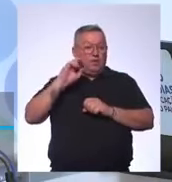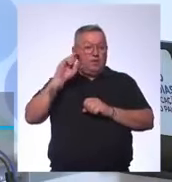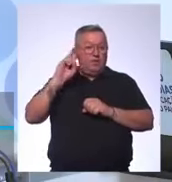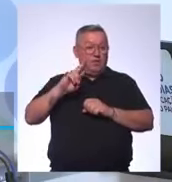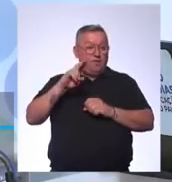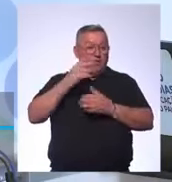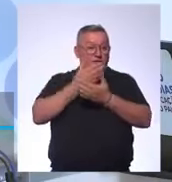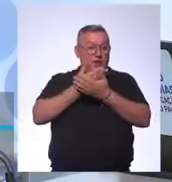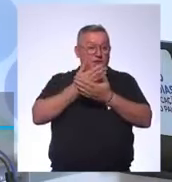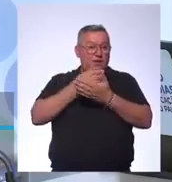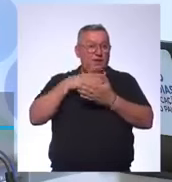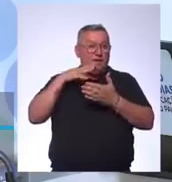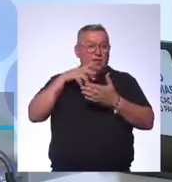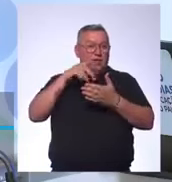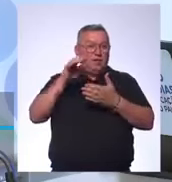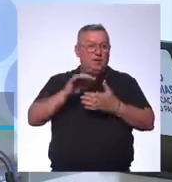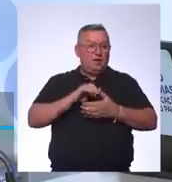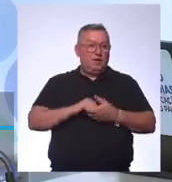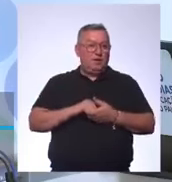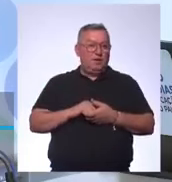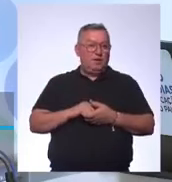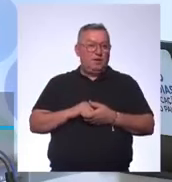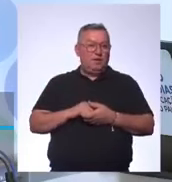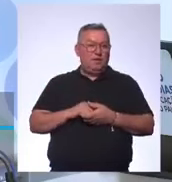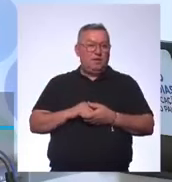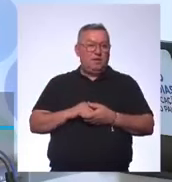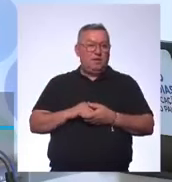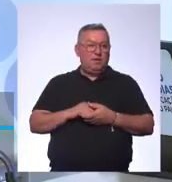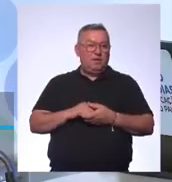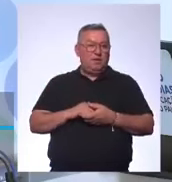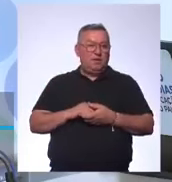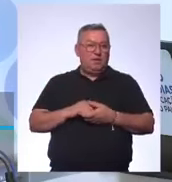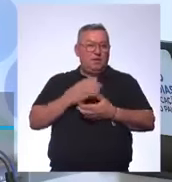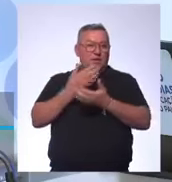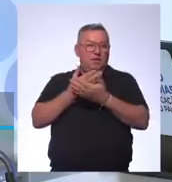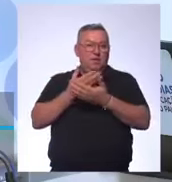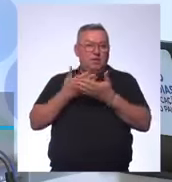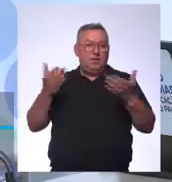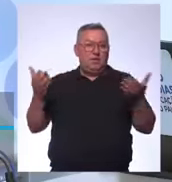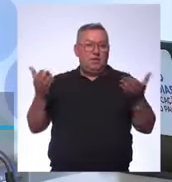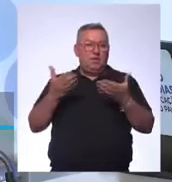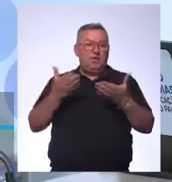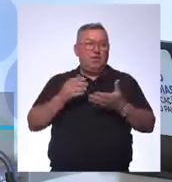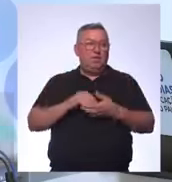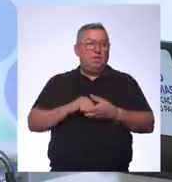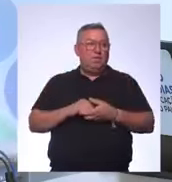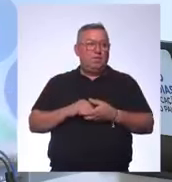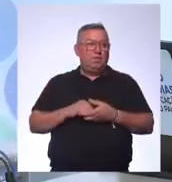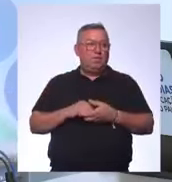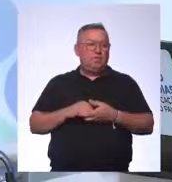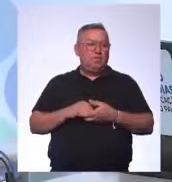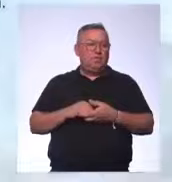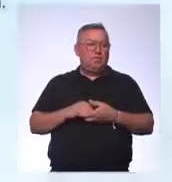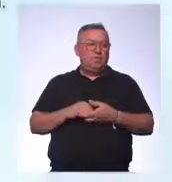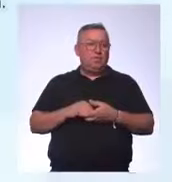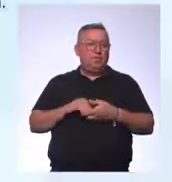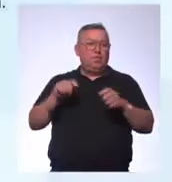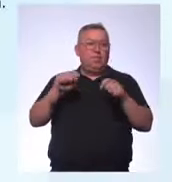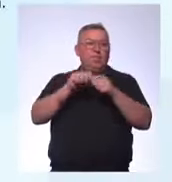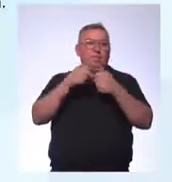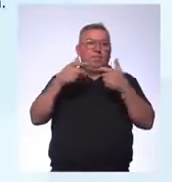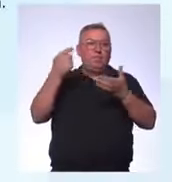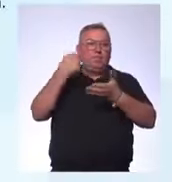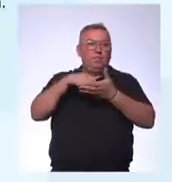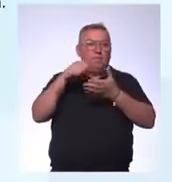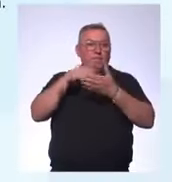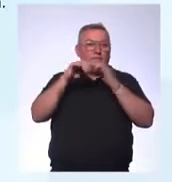reveja a aula e aí tá tudo certinho aí para vocês. Na aula de hoje, pode colocar para eles. Produzimos a